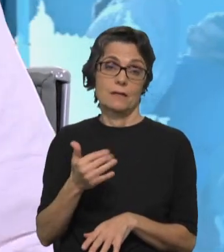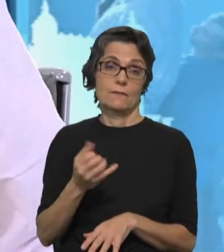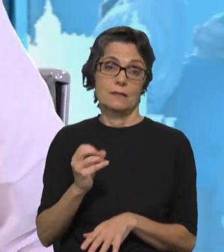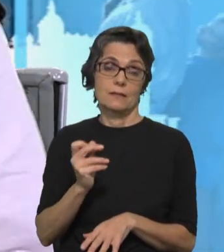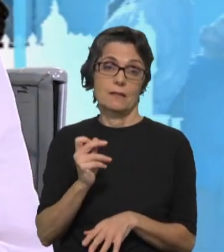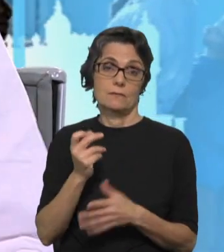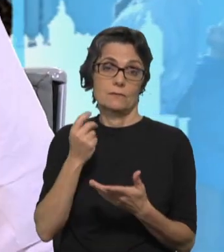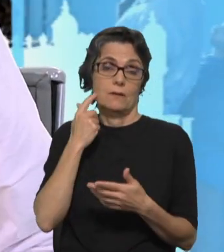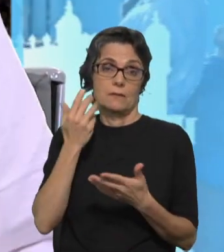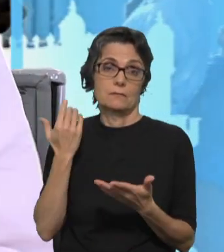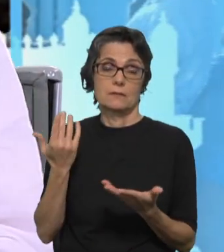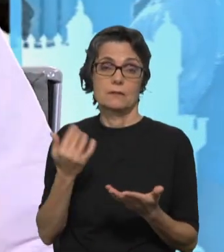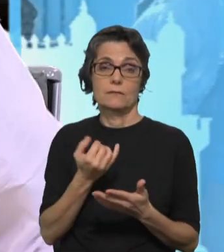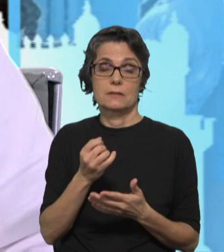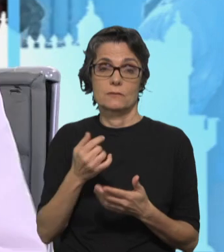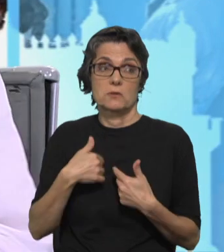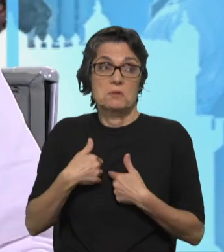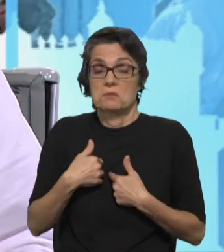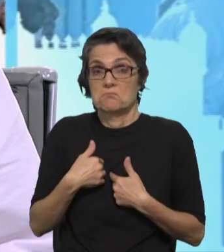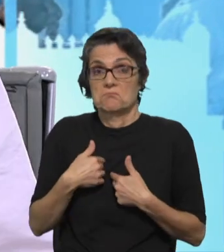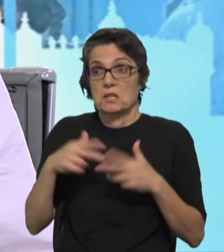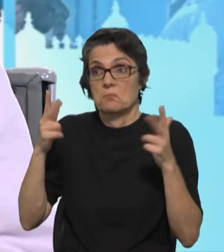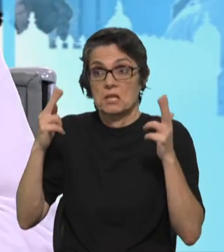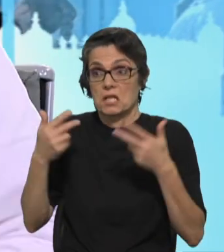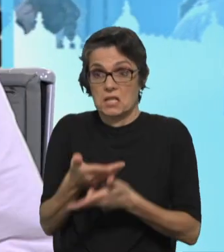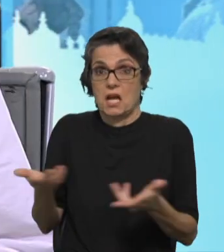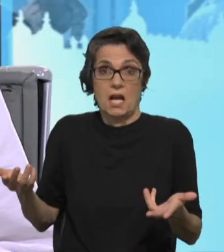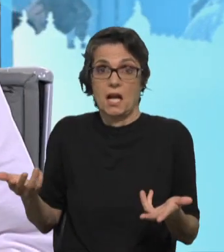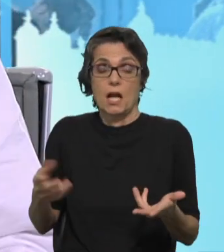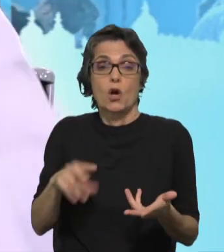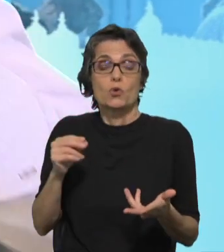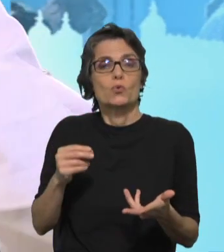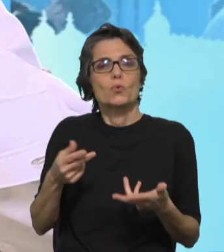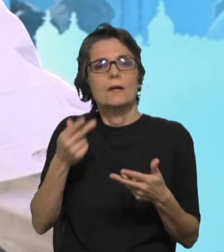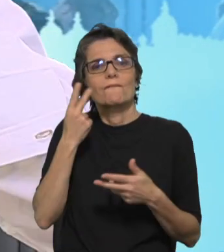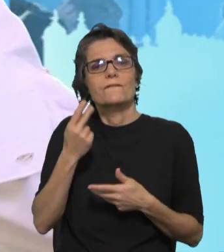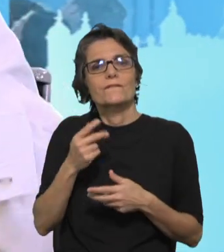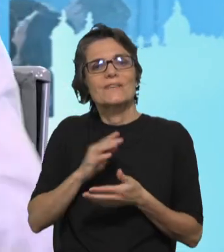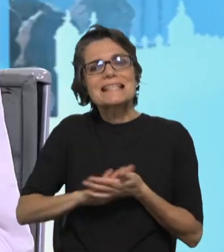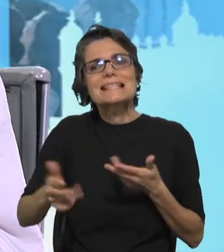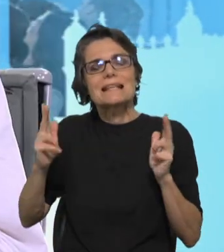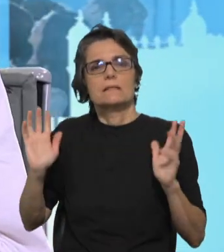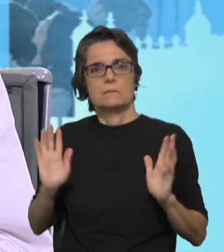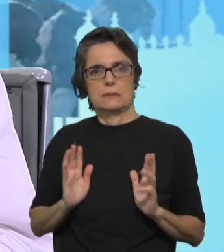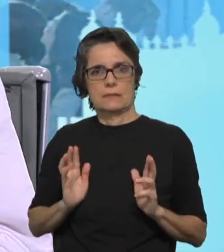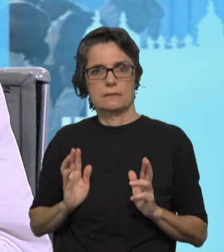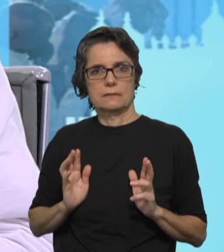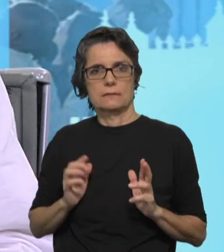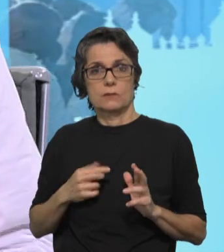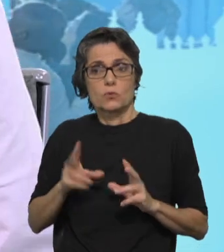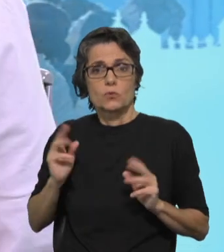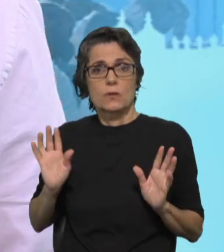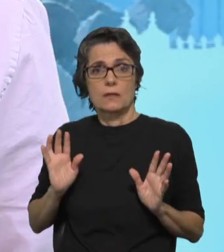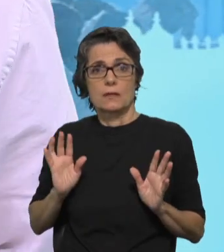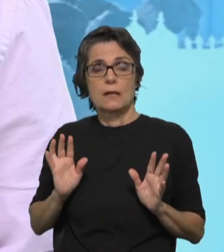de expressão, de associação, de imprensa, é um dado adquirido. E se calhar, se não tivermos essa capacidade de